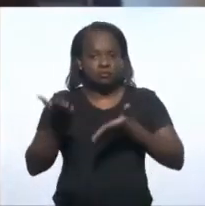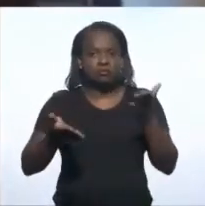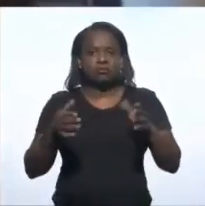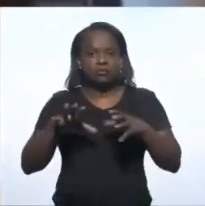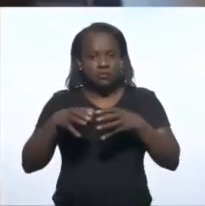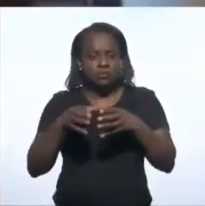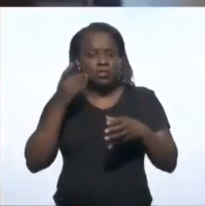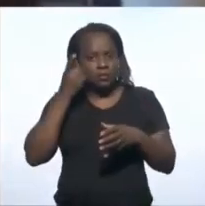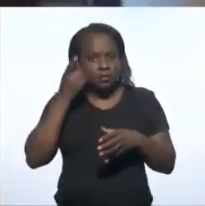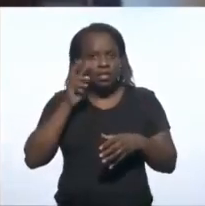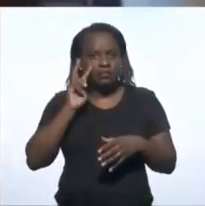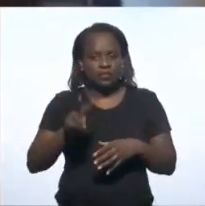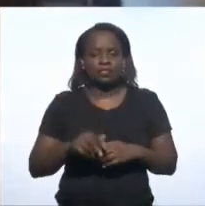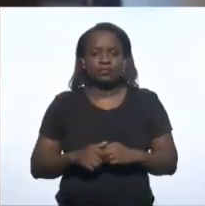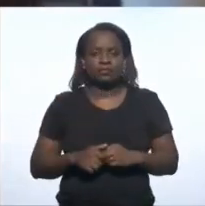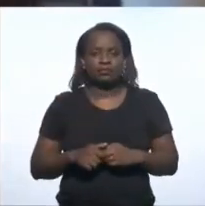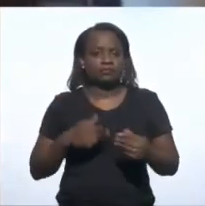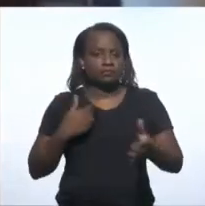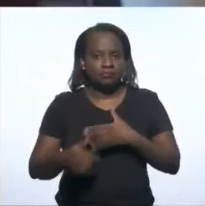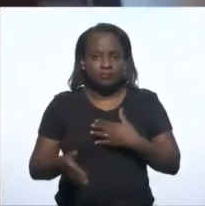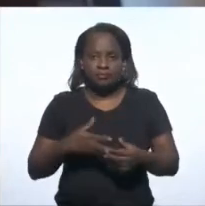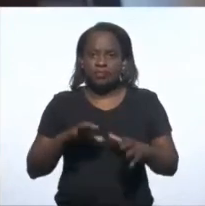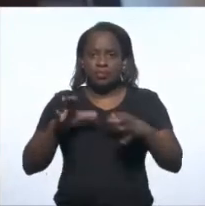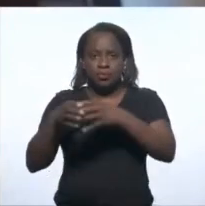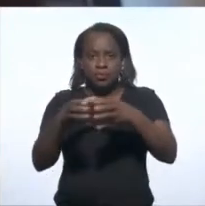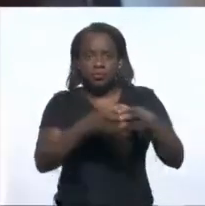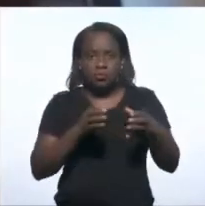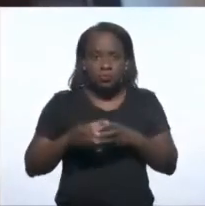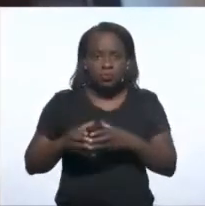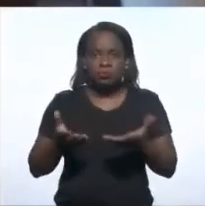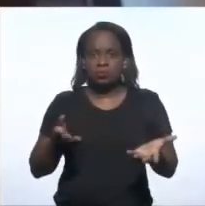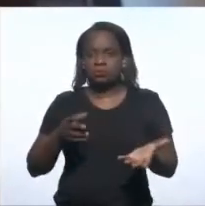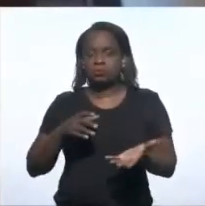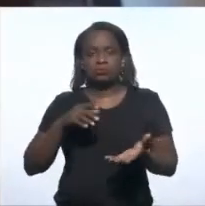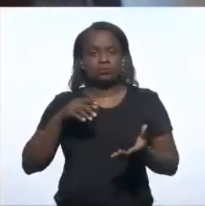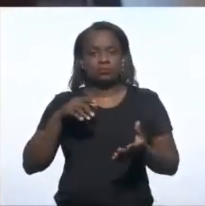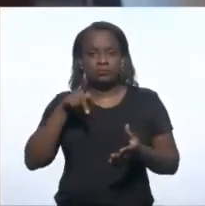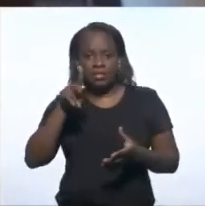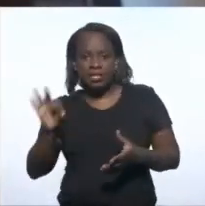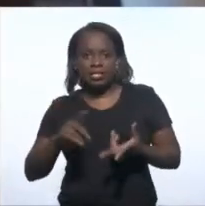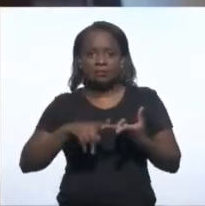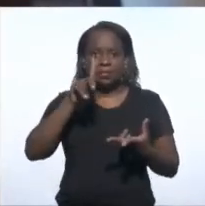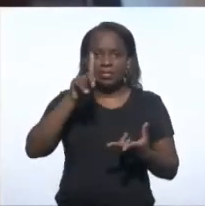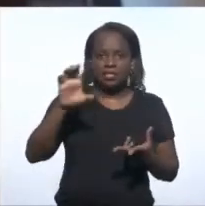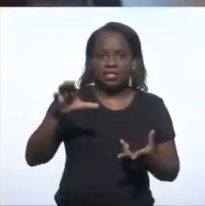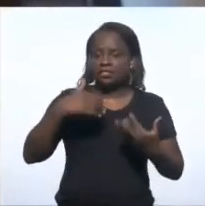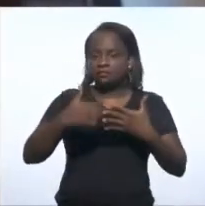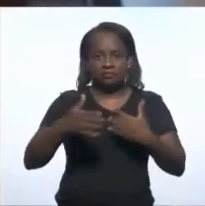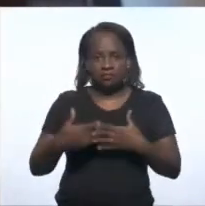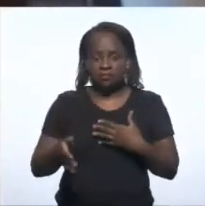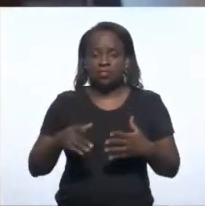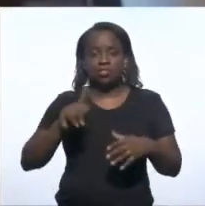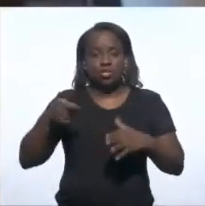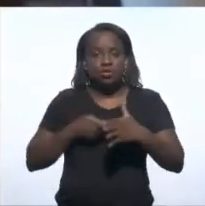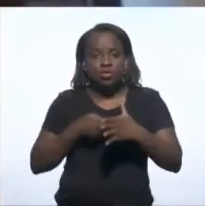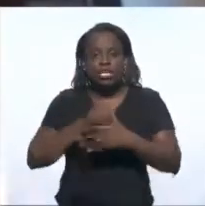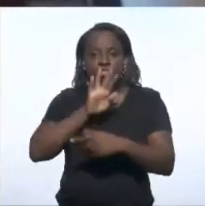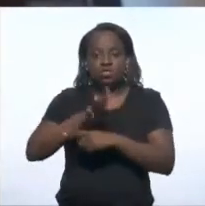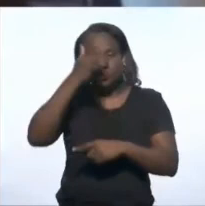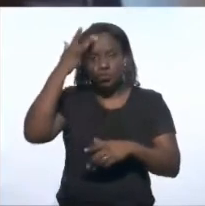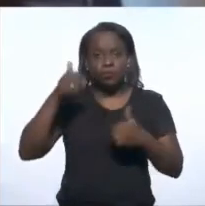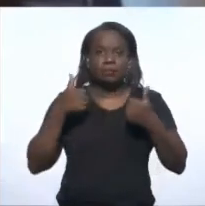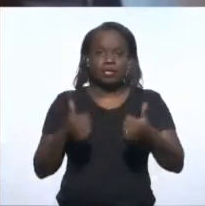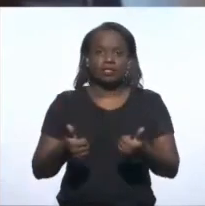o Parlamento. Independente da nossa bandeira partidária, nós estamos aqui lutando pelas pessoas de bem. E, para